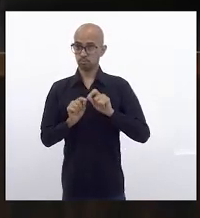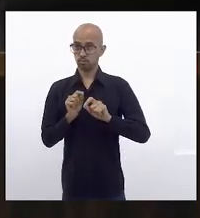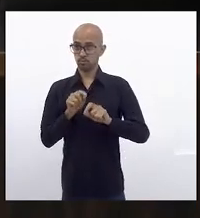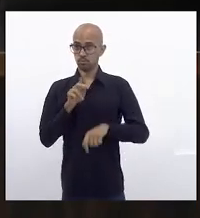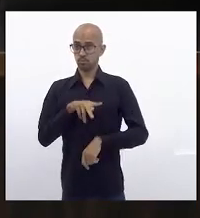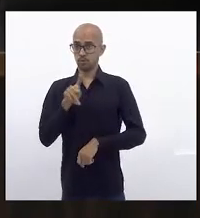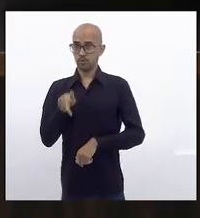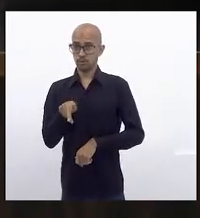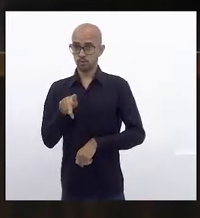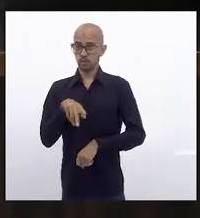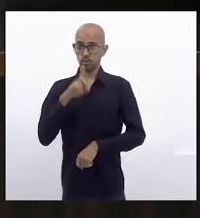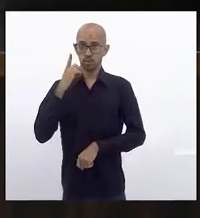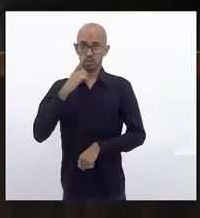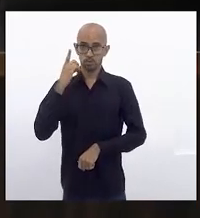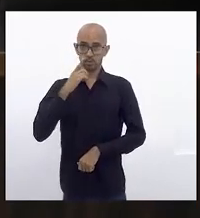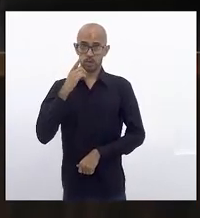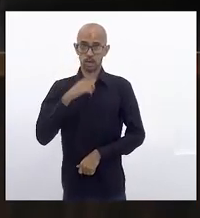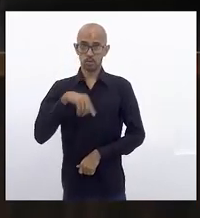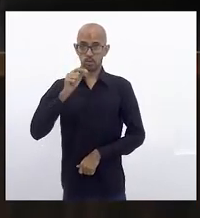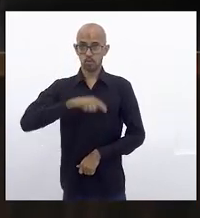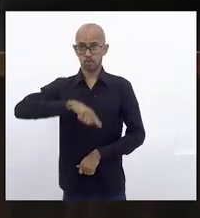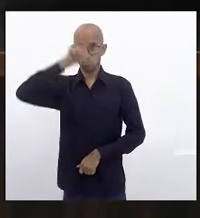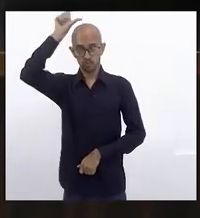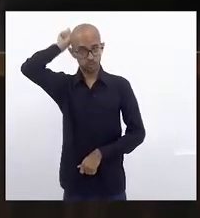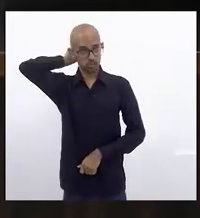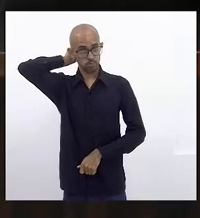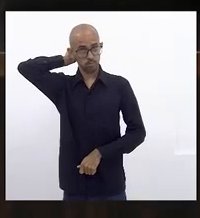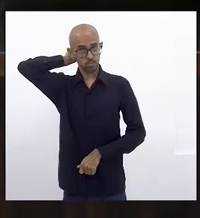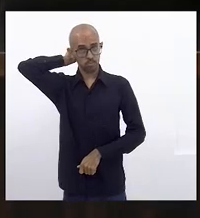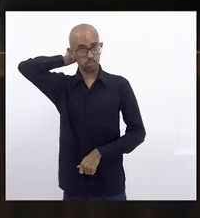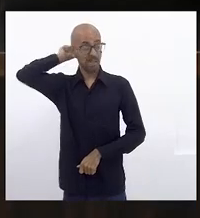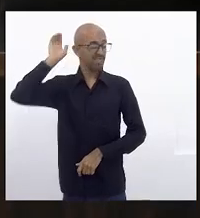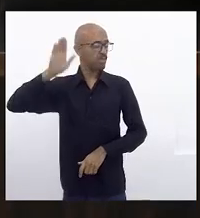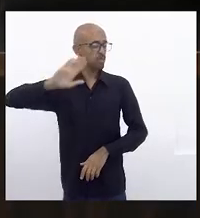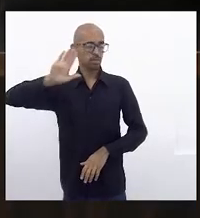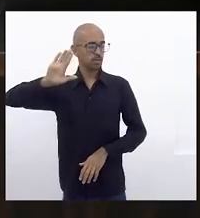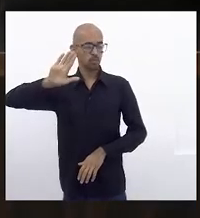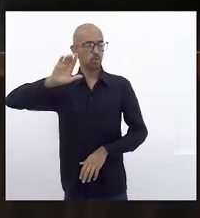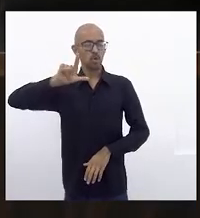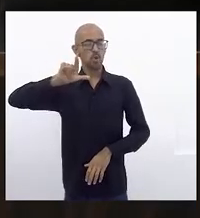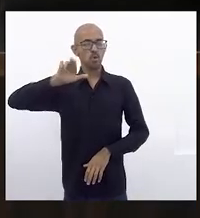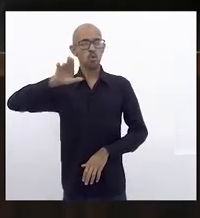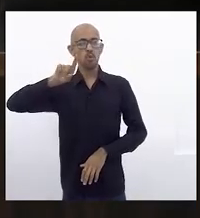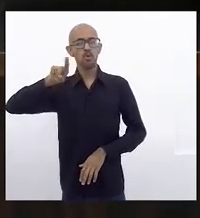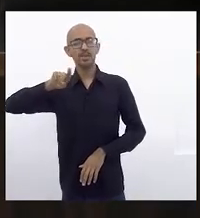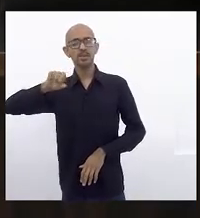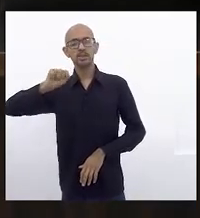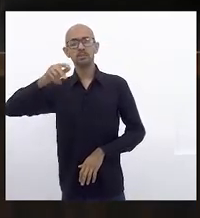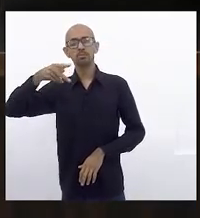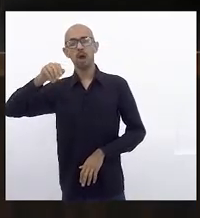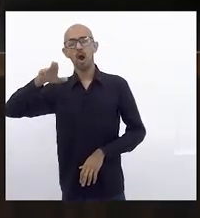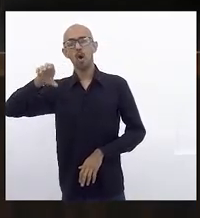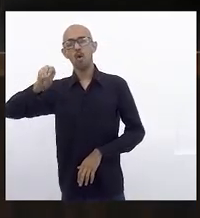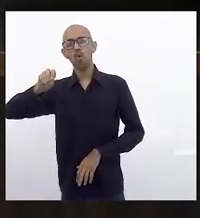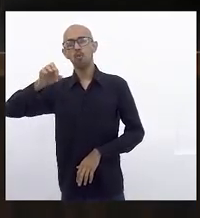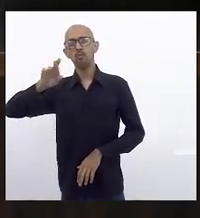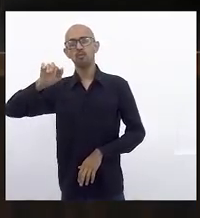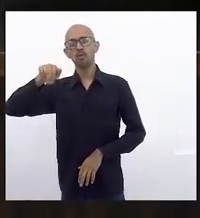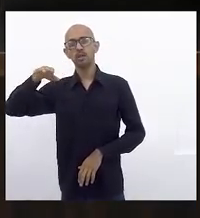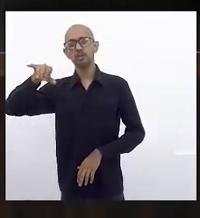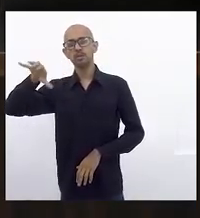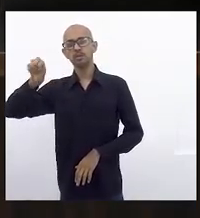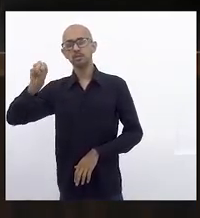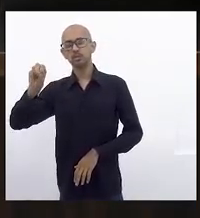professor deputado Luiz Paulo Francisco foi quem embasou o parecer técnico da PGE